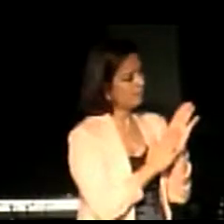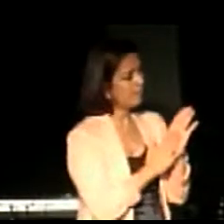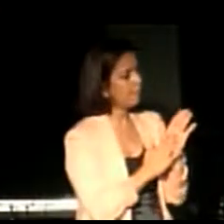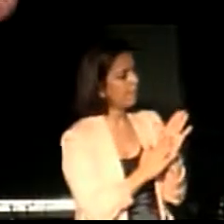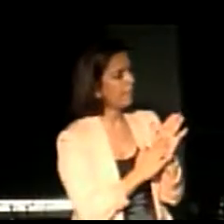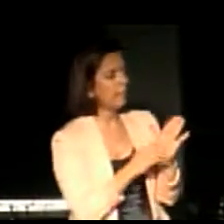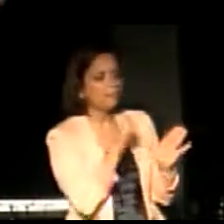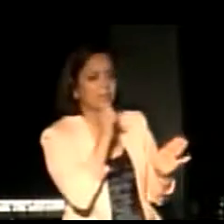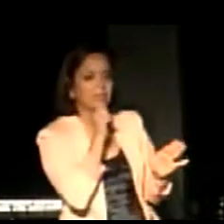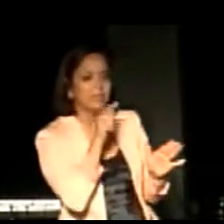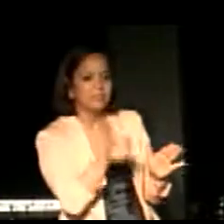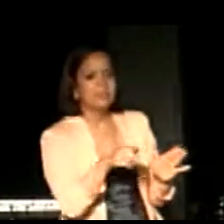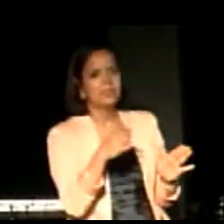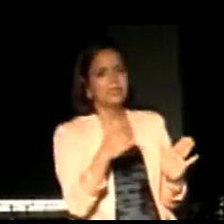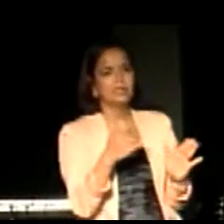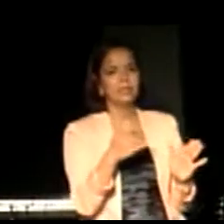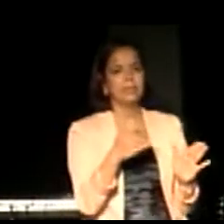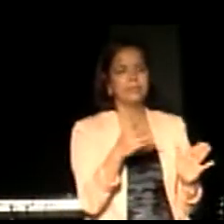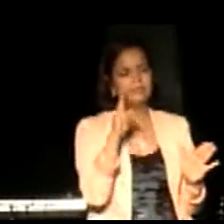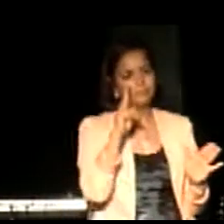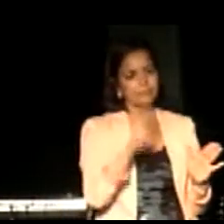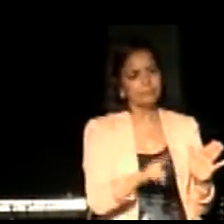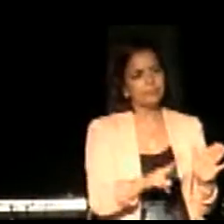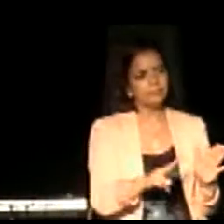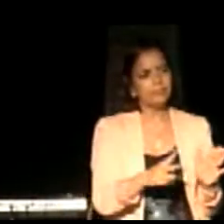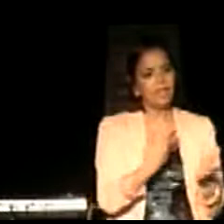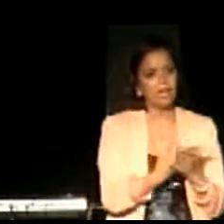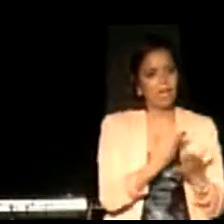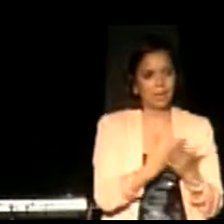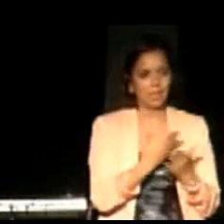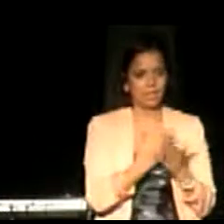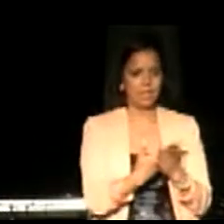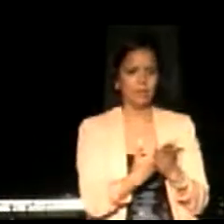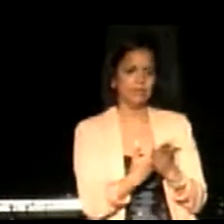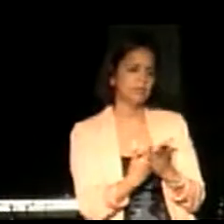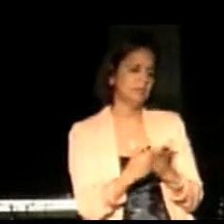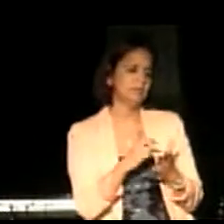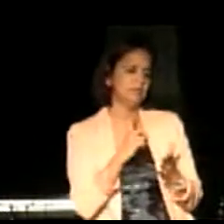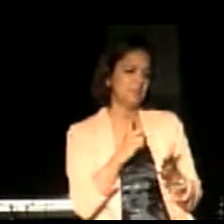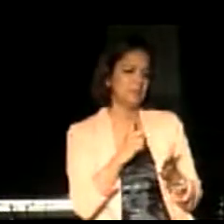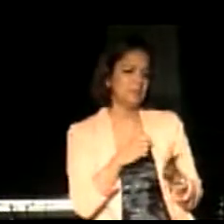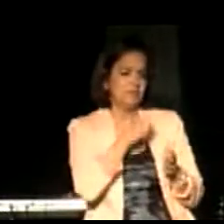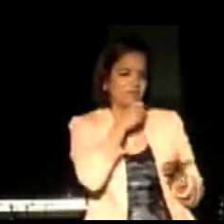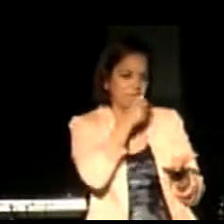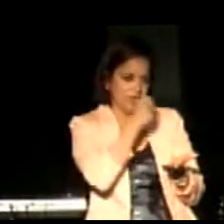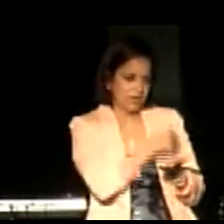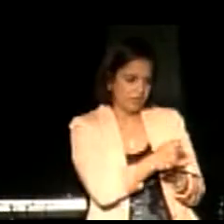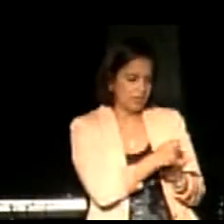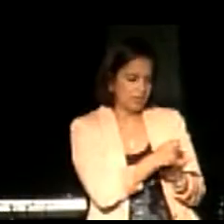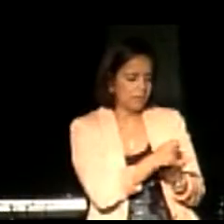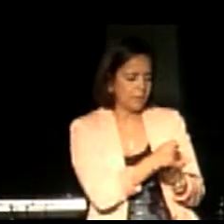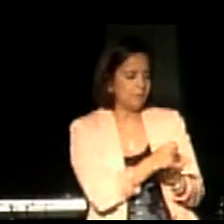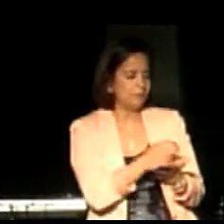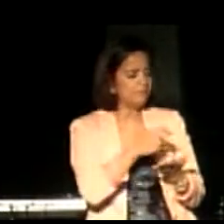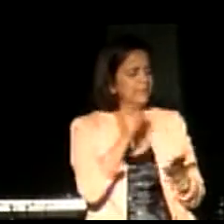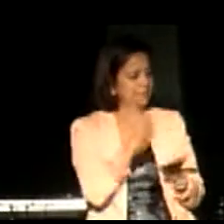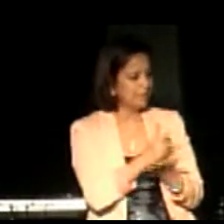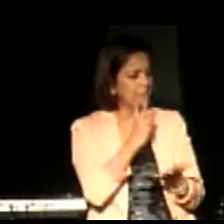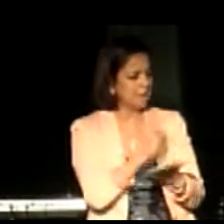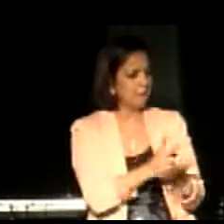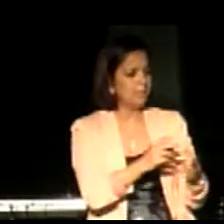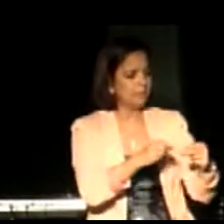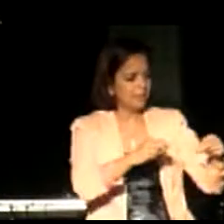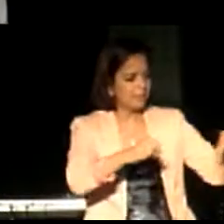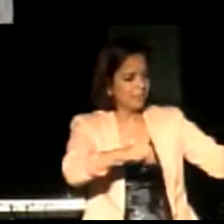estudaram, assistiram às aulas de escatologia, que a segunda vinda de Jesus, vocês